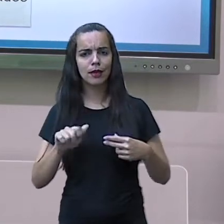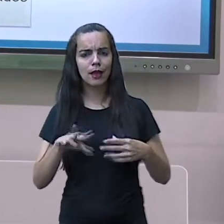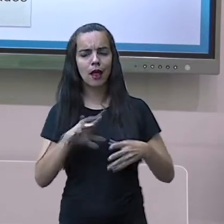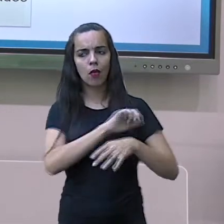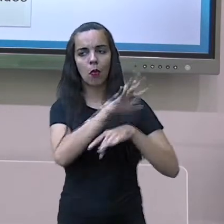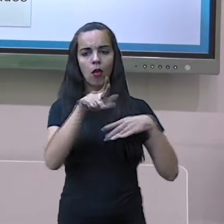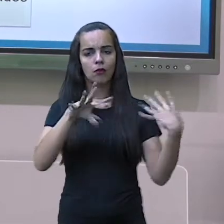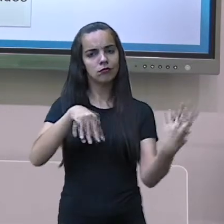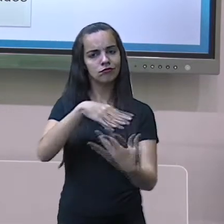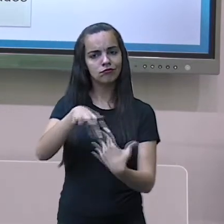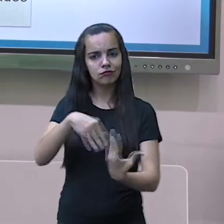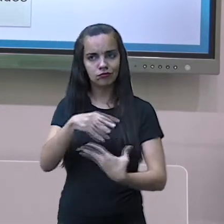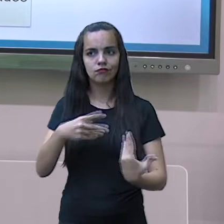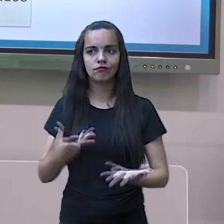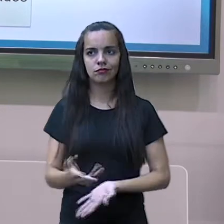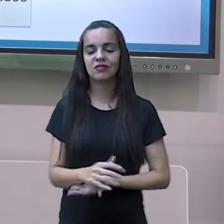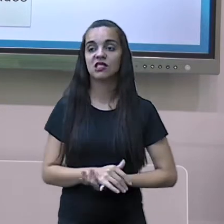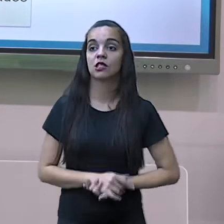Então aqui,